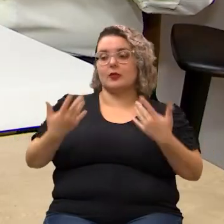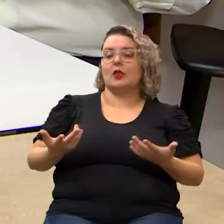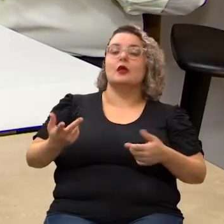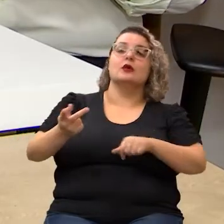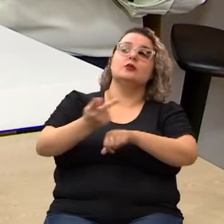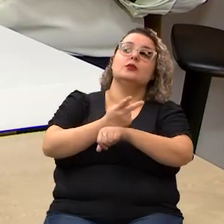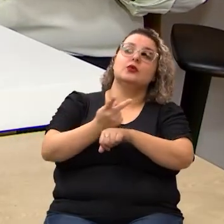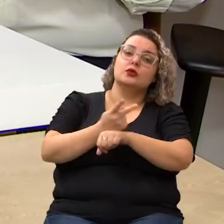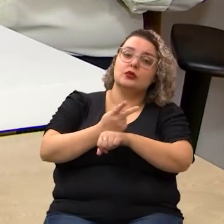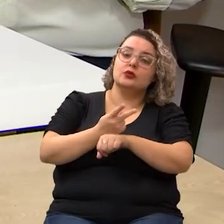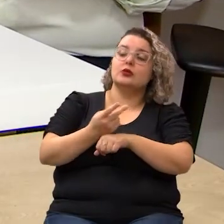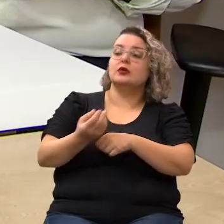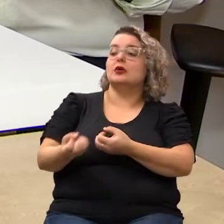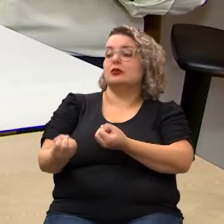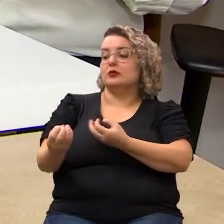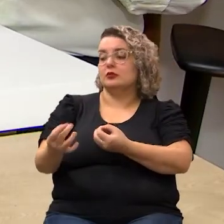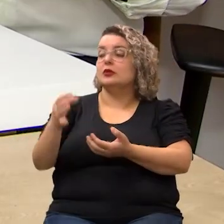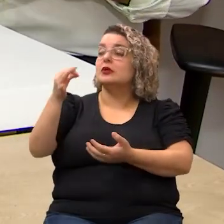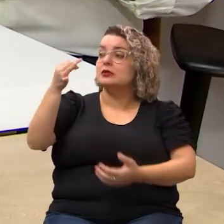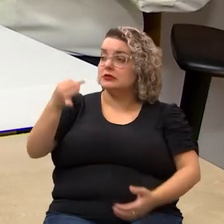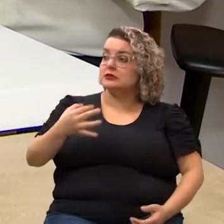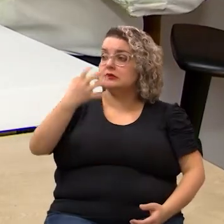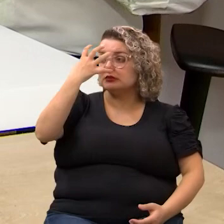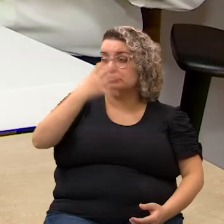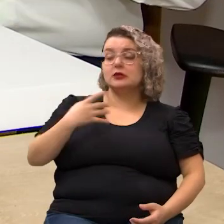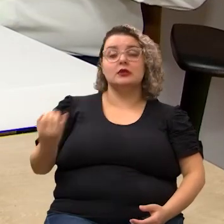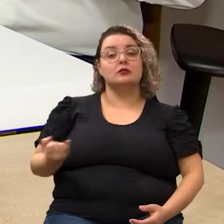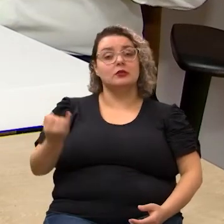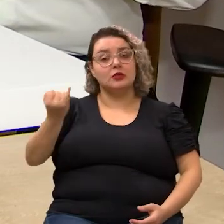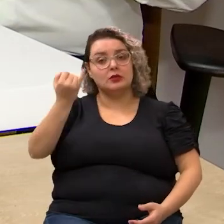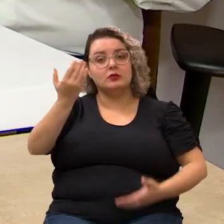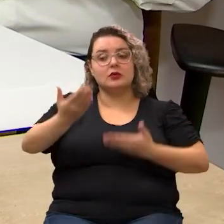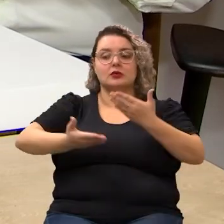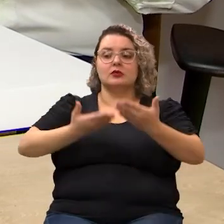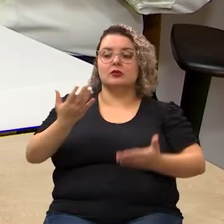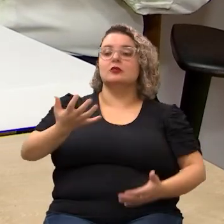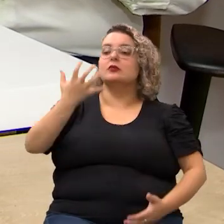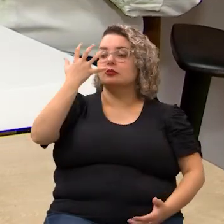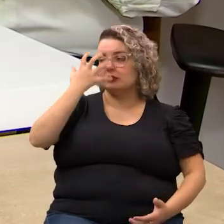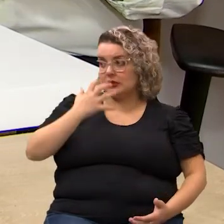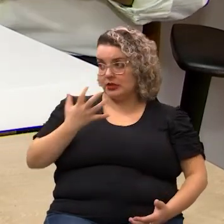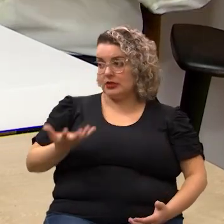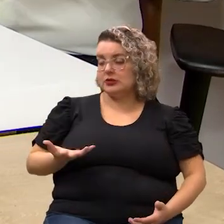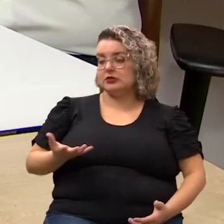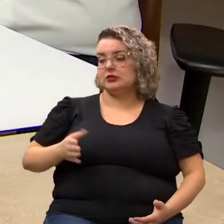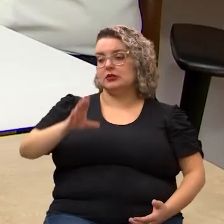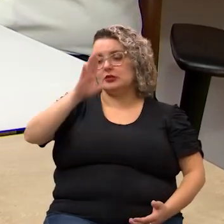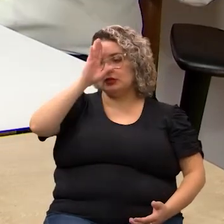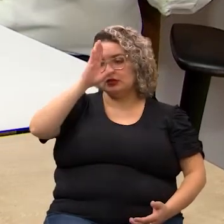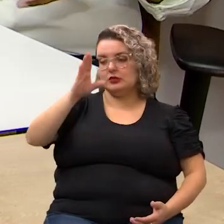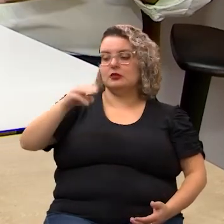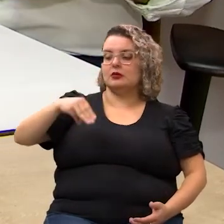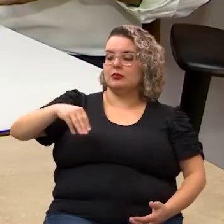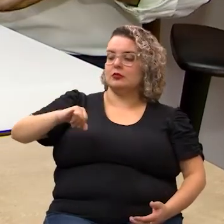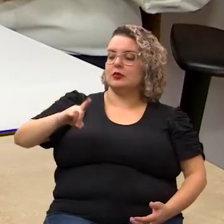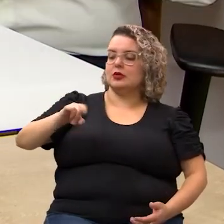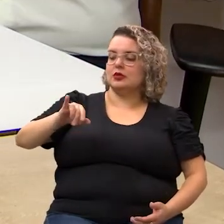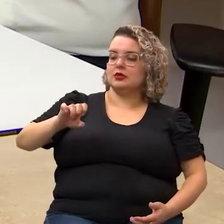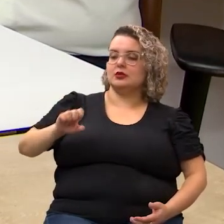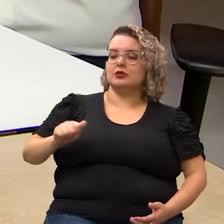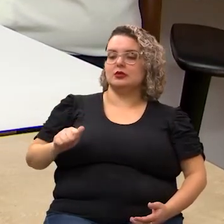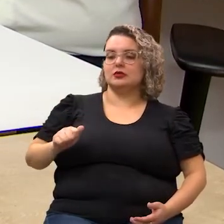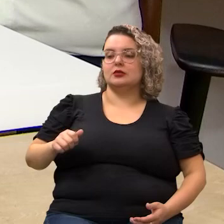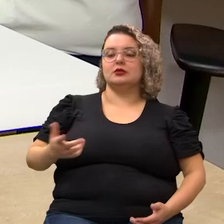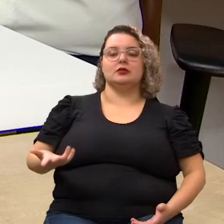Então, buscar fontes de informações sérias, relevantes e que tratem isso com seriedade. As principais mídias de mercado,